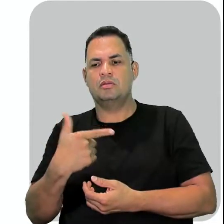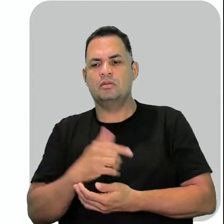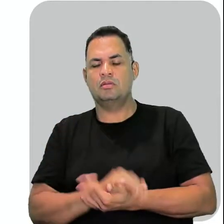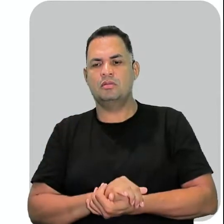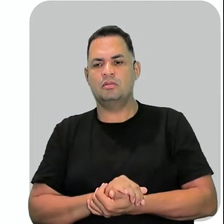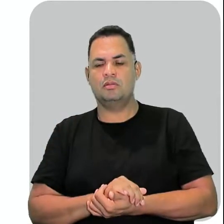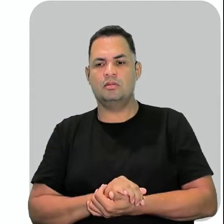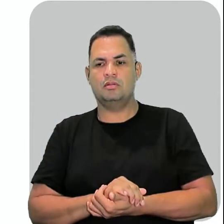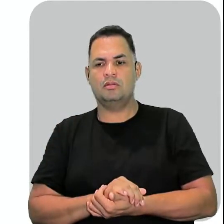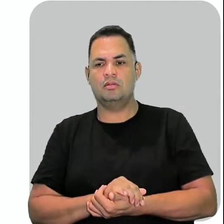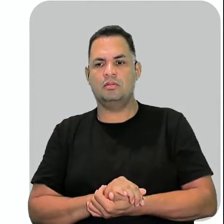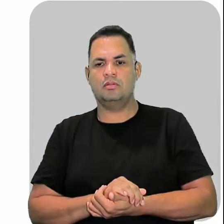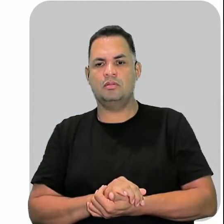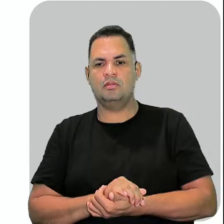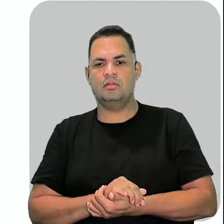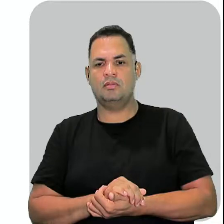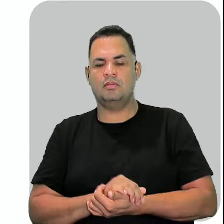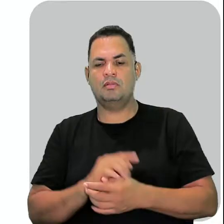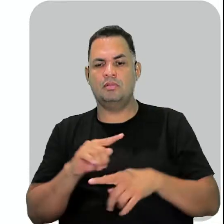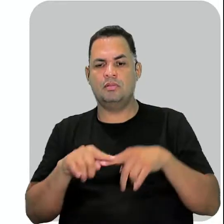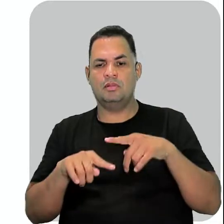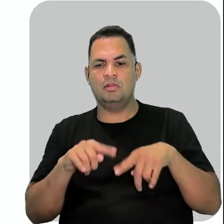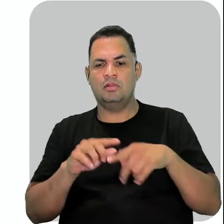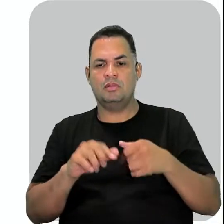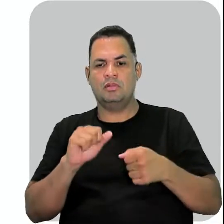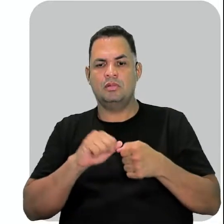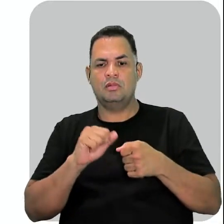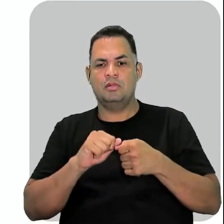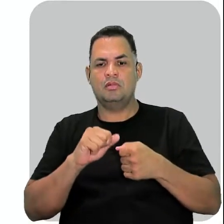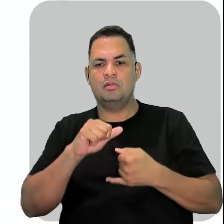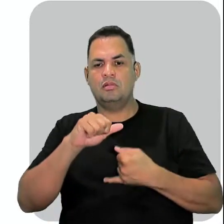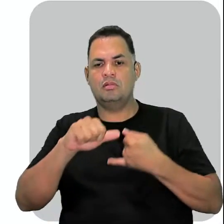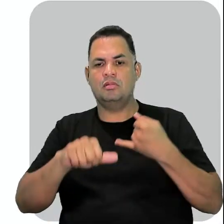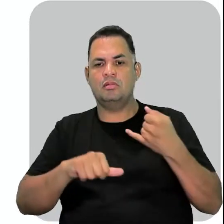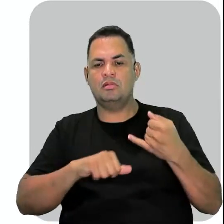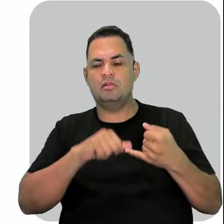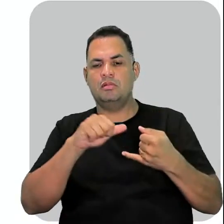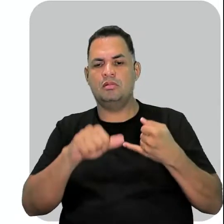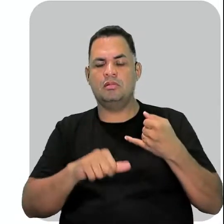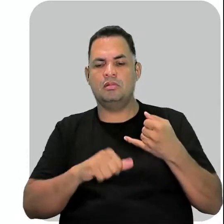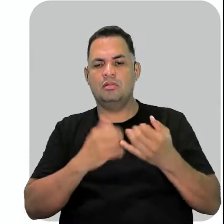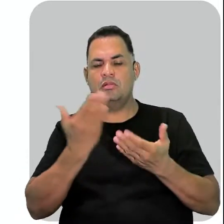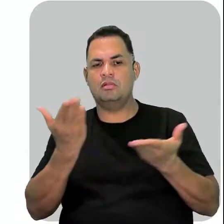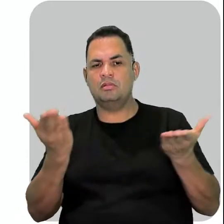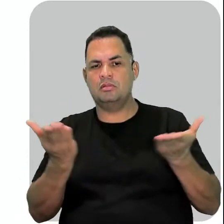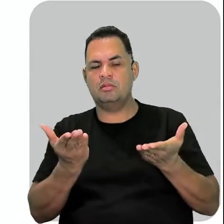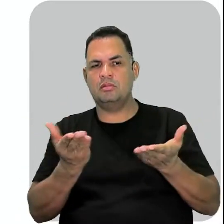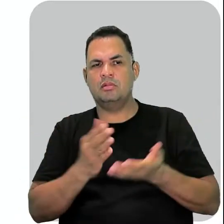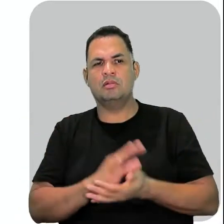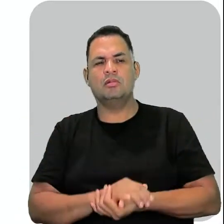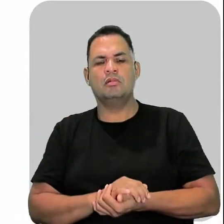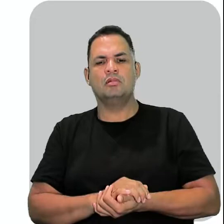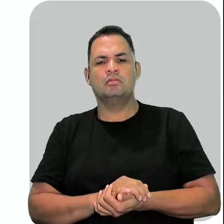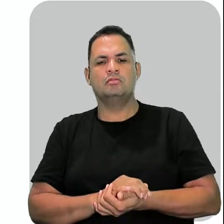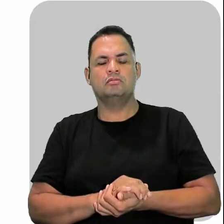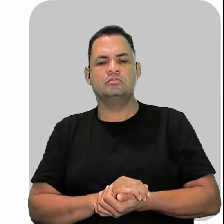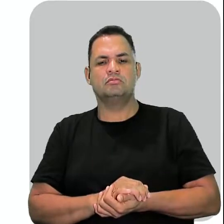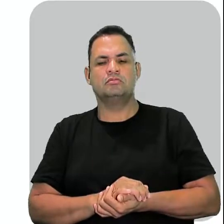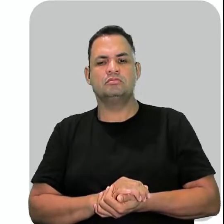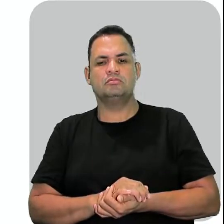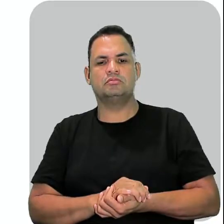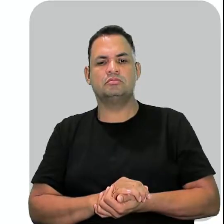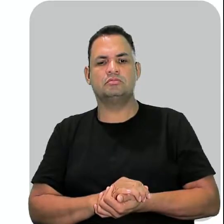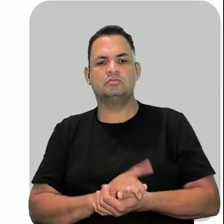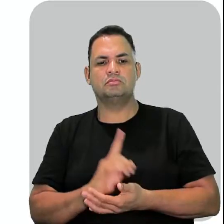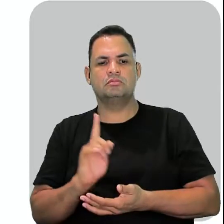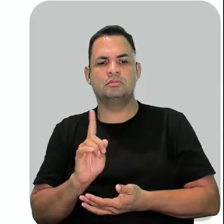aqui é o produto formado por essa reação de condensação. Mas é um detalhe muito importante. Esse aqui não é